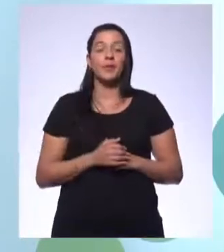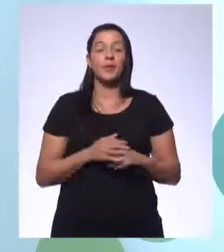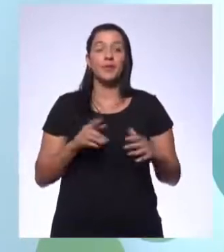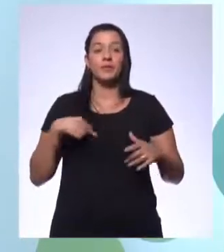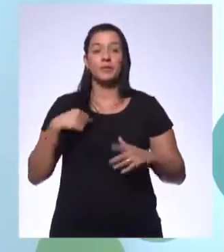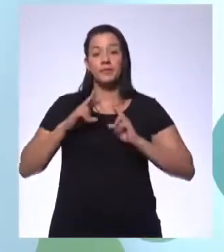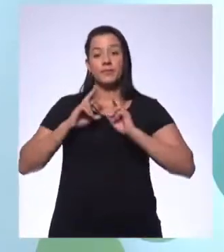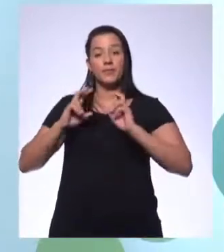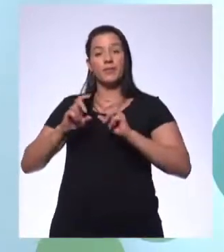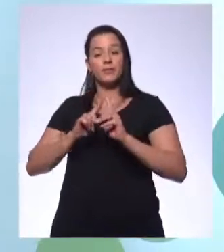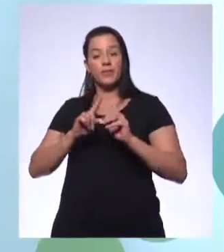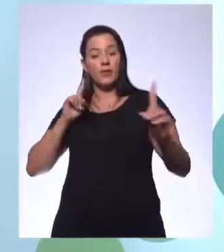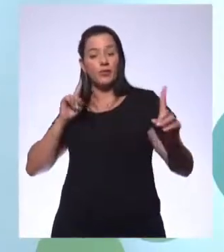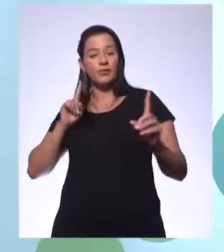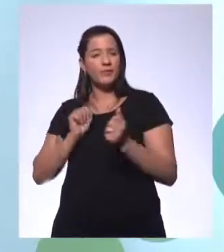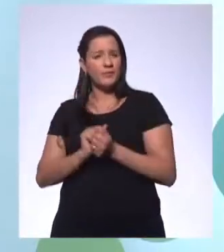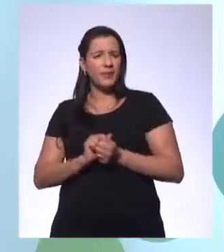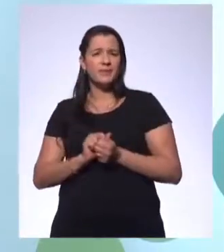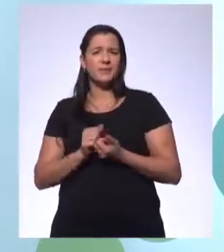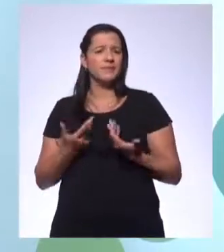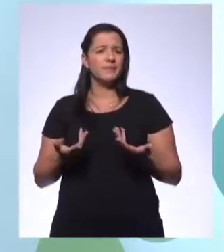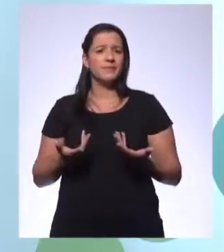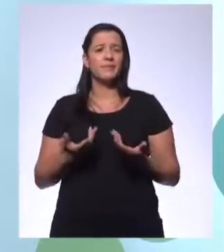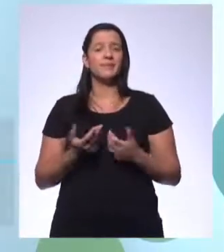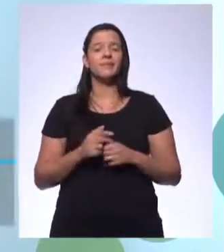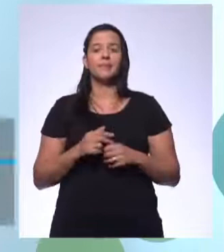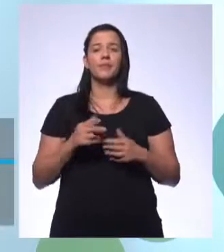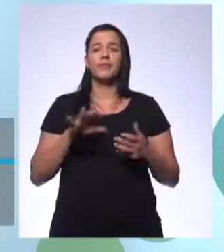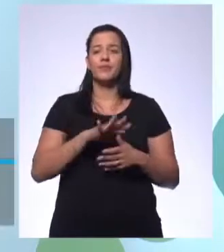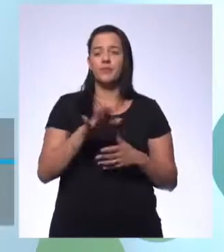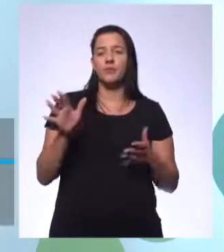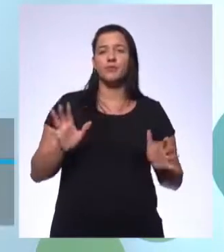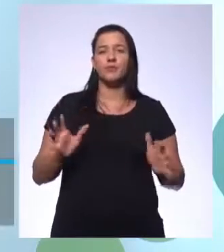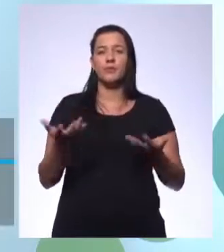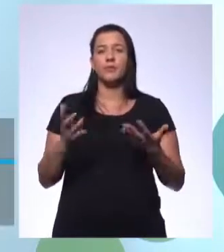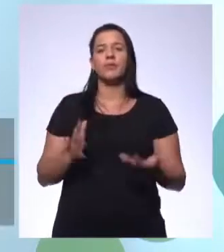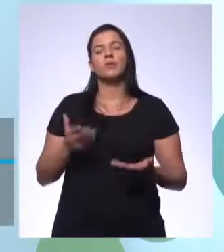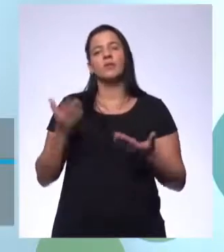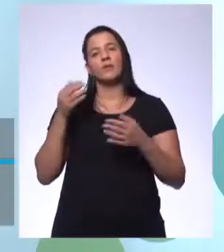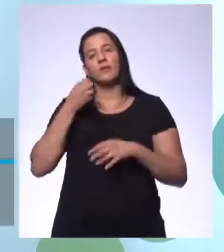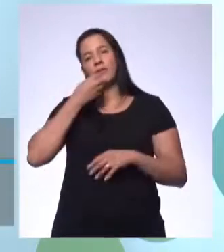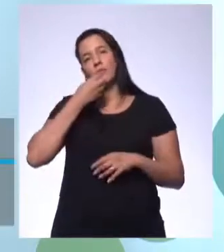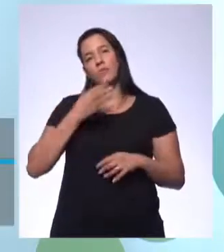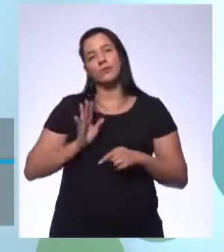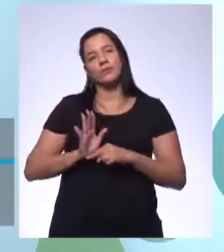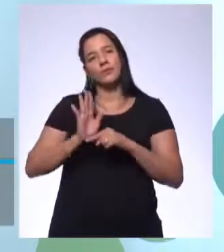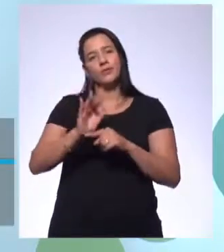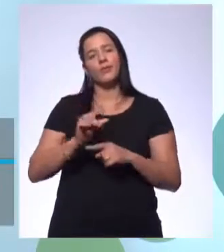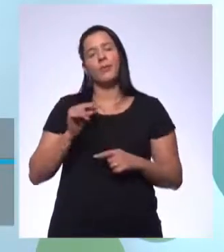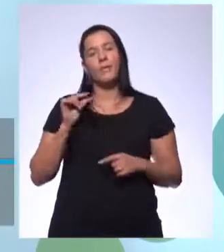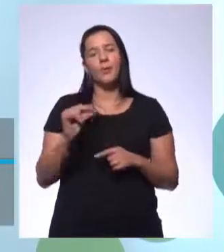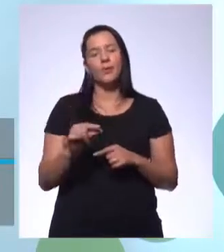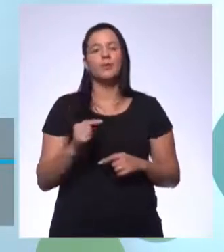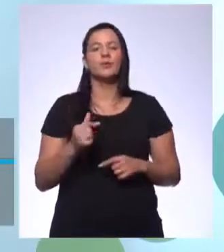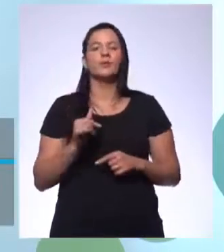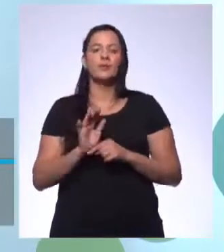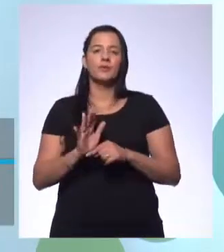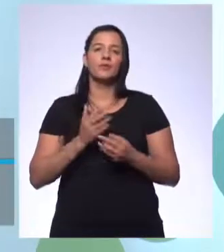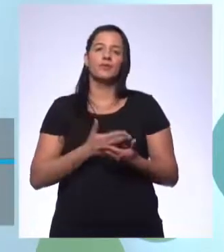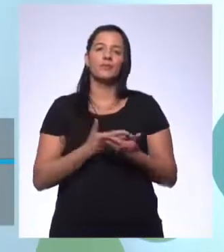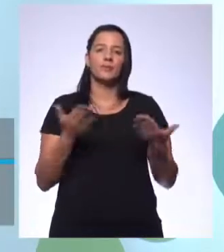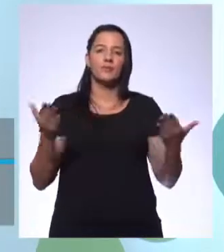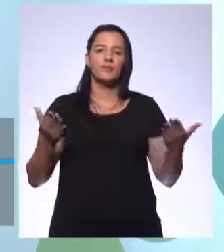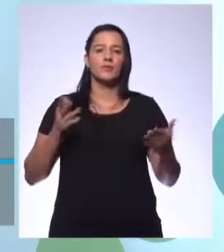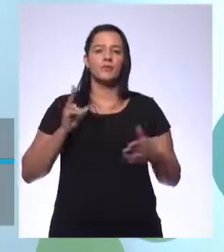tão longe, tão distante, e a nossa colaboração, mesmo que pequena, está fazendo a diferença e ajudando vocês